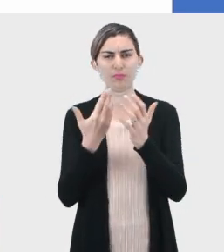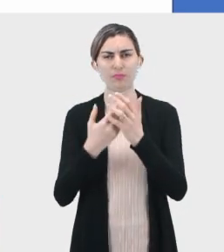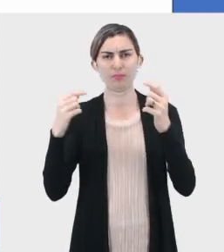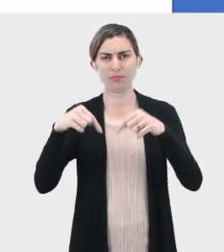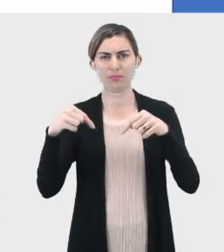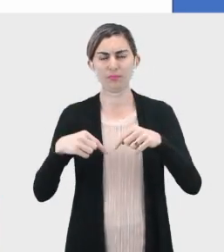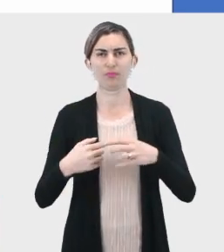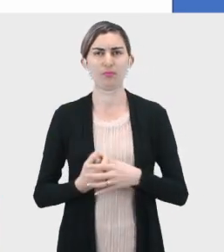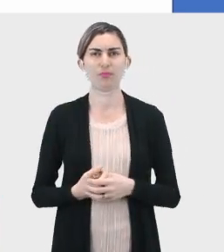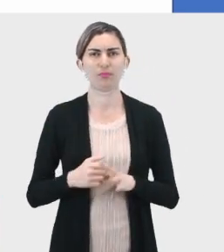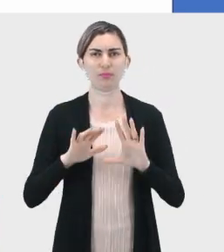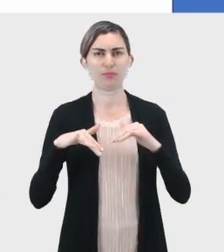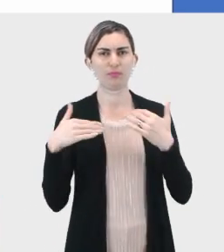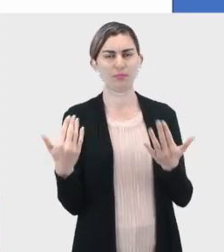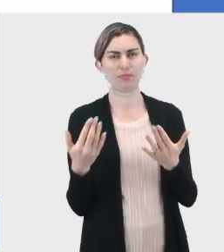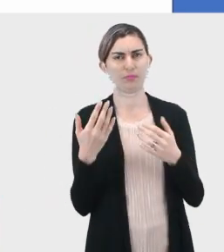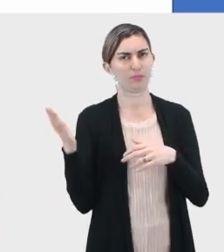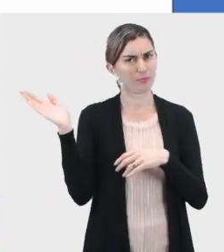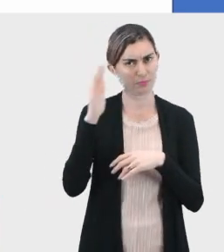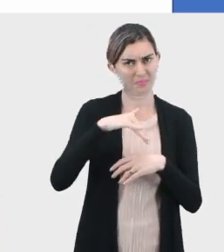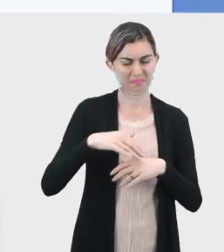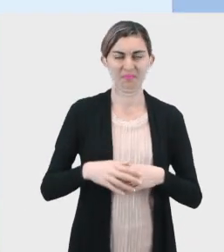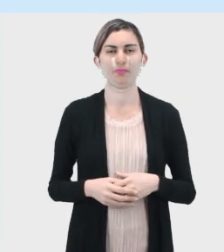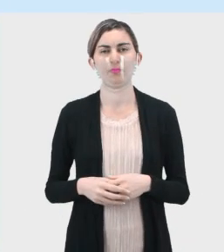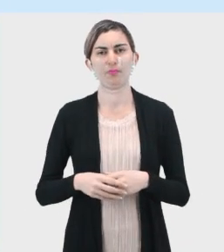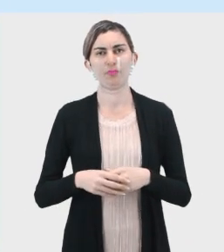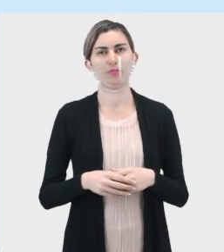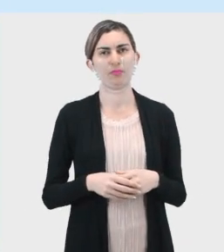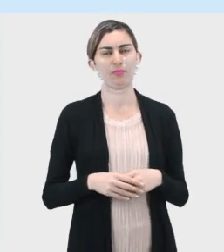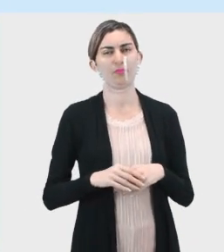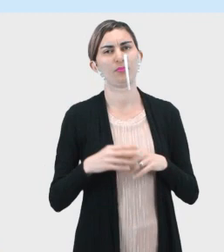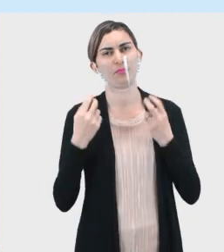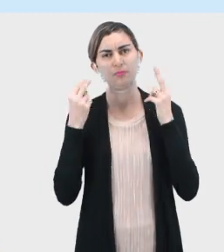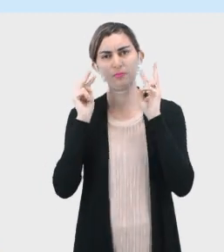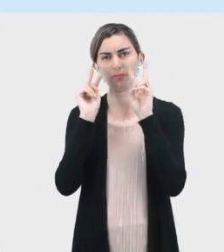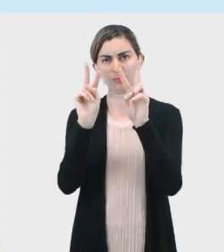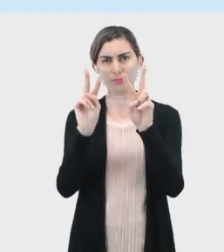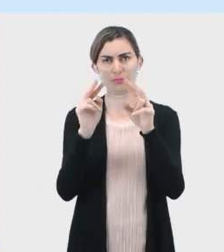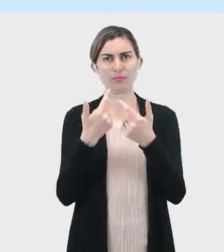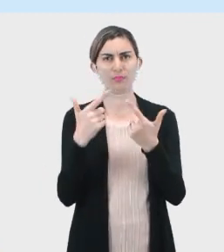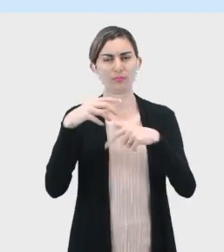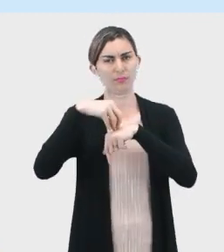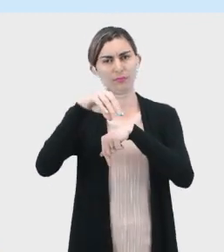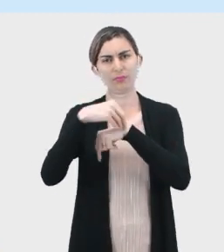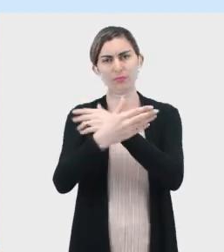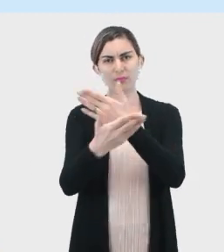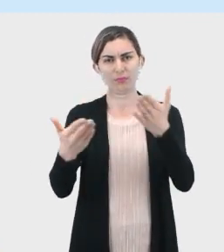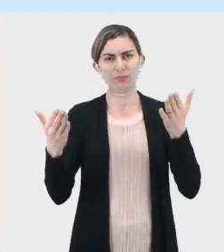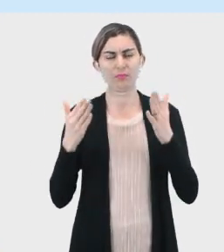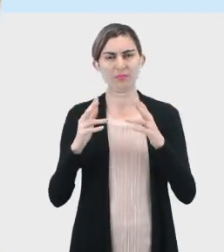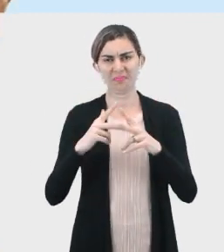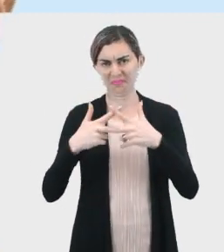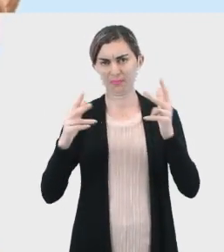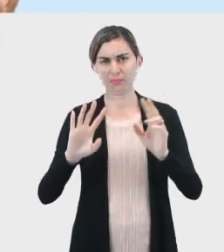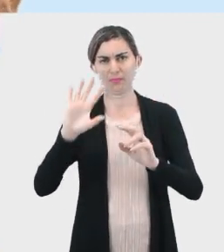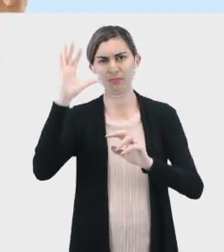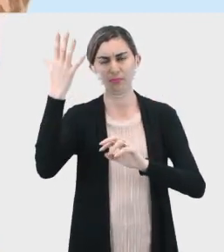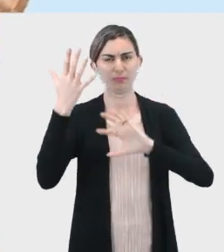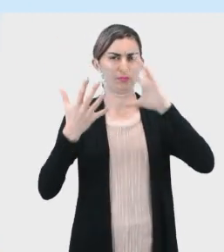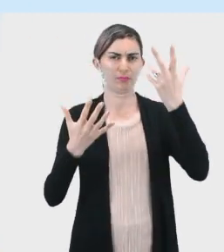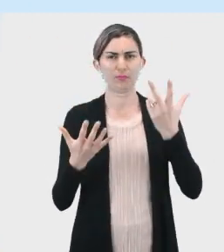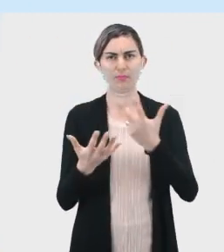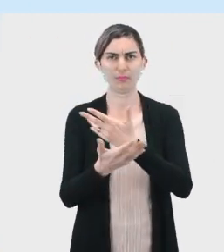nessa aula de hoje. Então, vamos embora. Veja só, eu vou trazer para você hoje um evento que